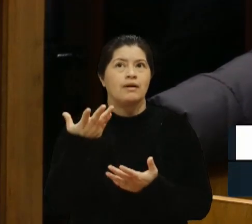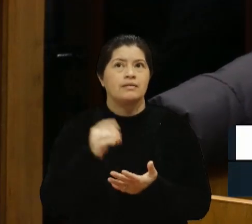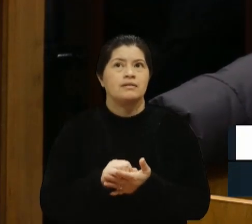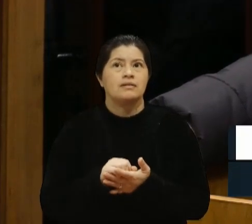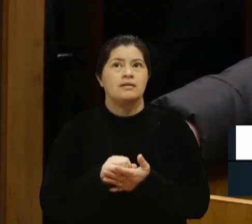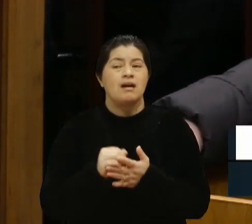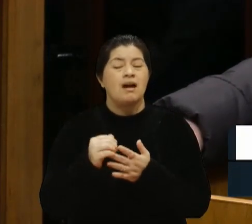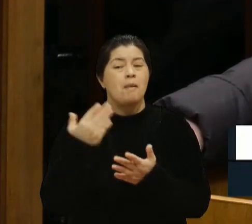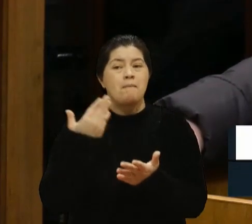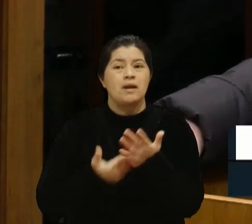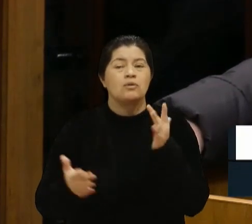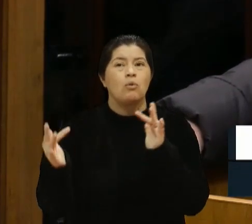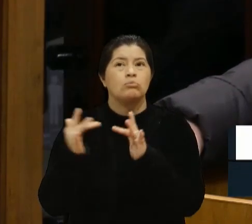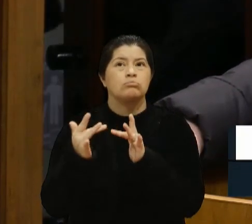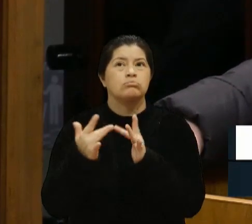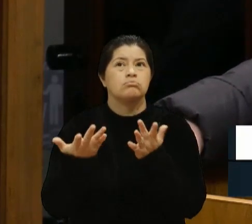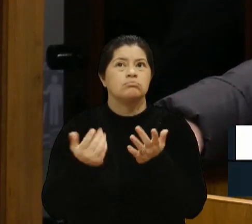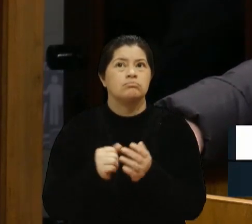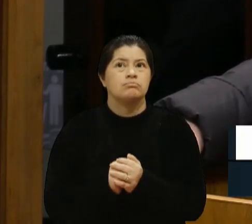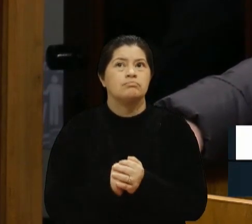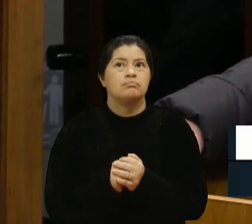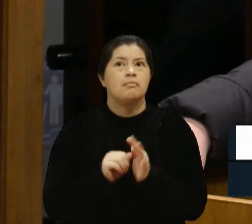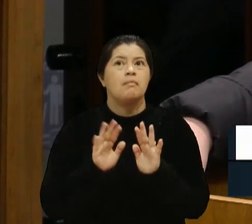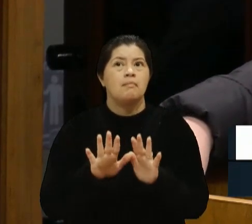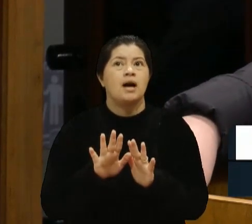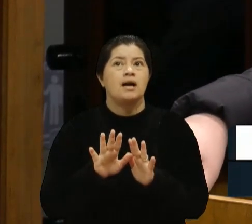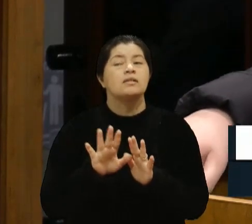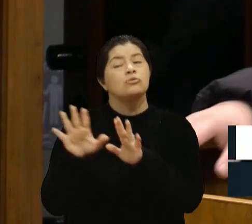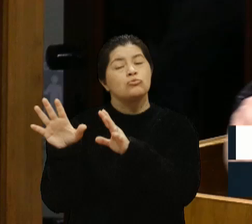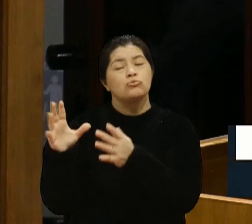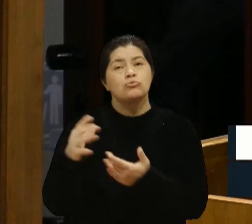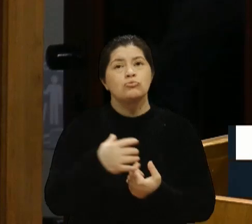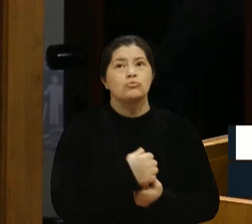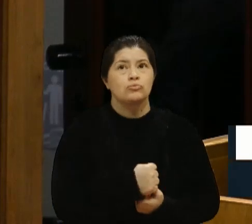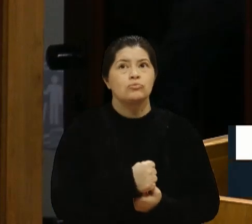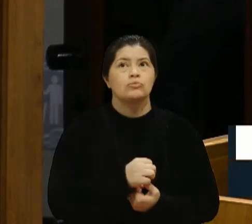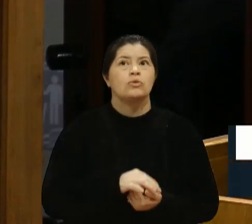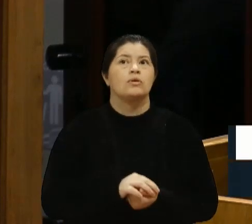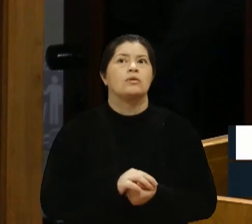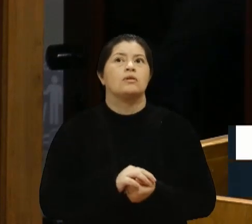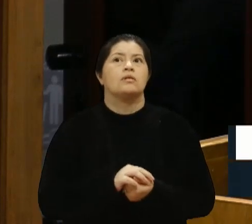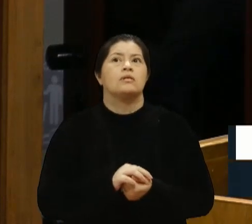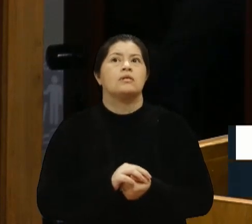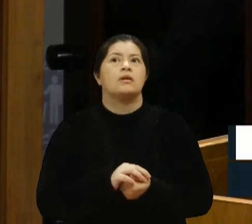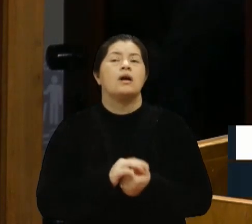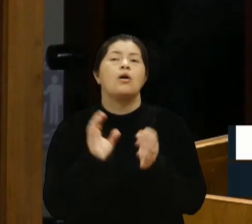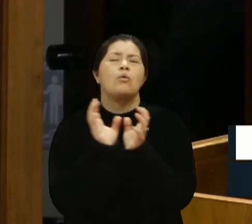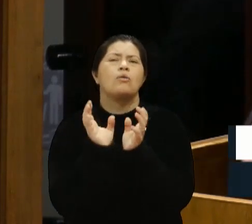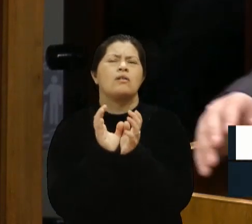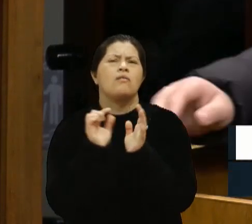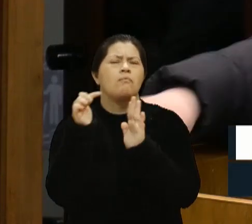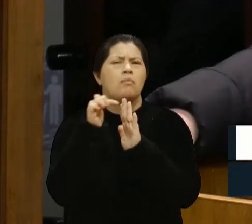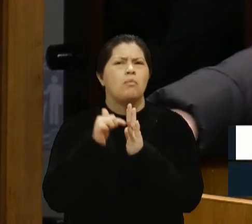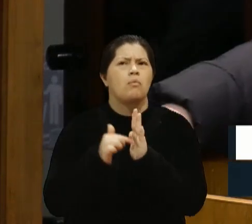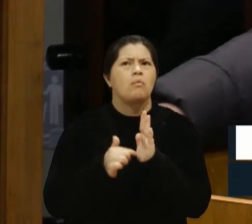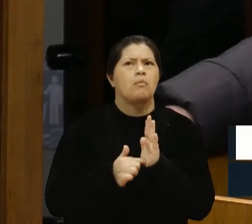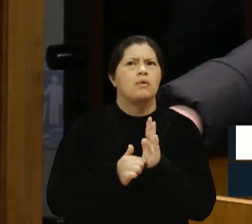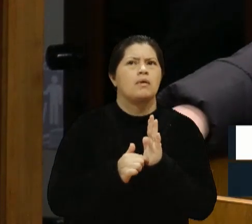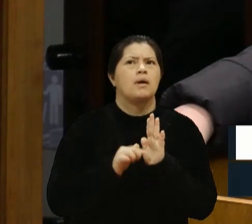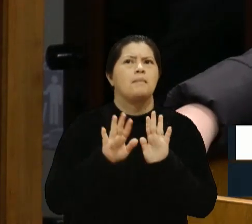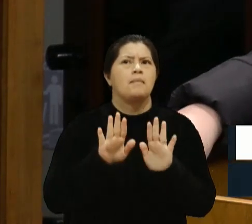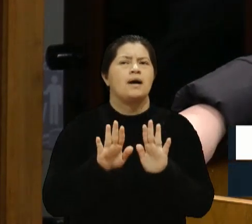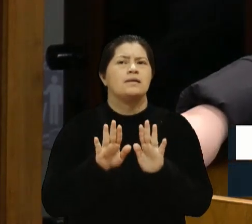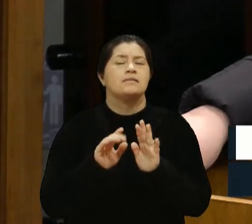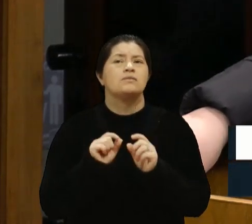não consegui mais contato, mas foi prontamente acolhido. Bom, os colegas tocaram aqui em vários pontos e eu quero começar tratando do